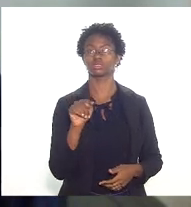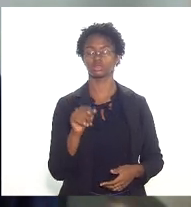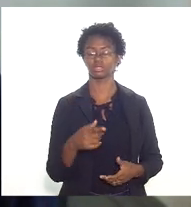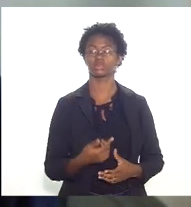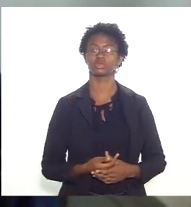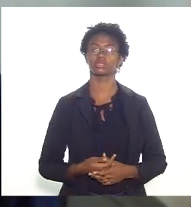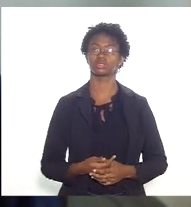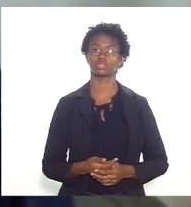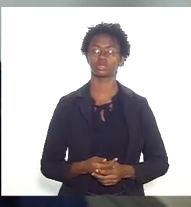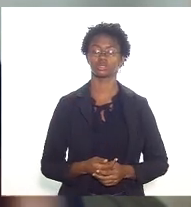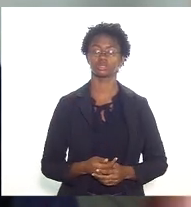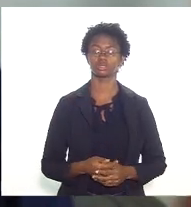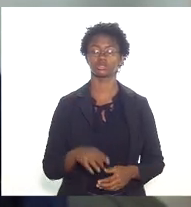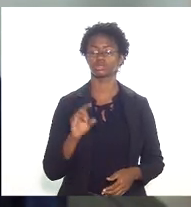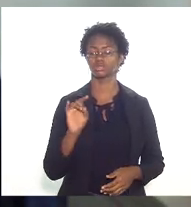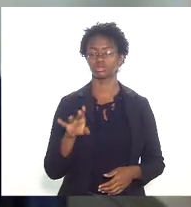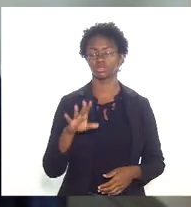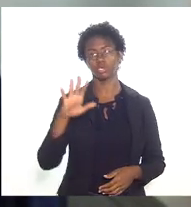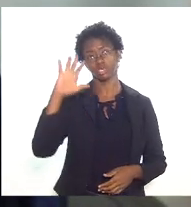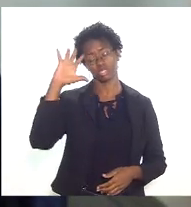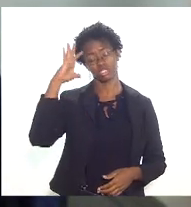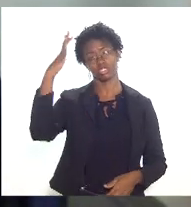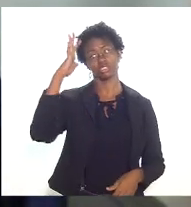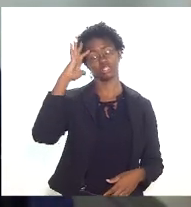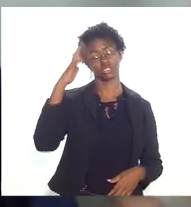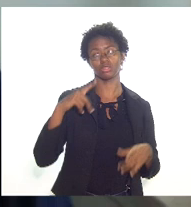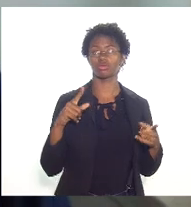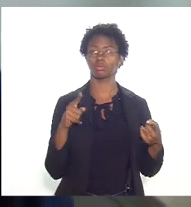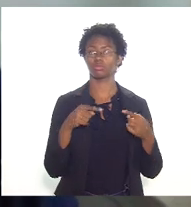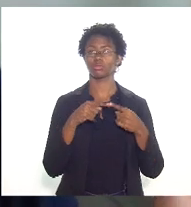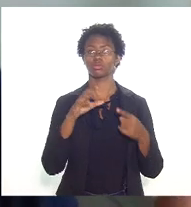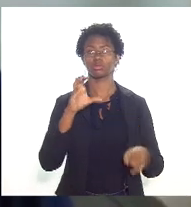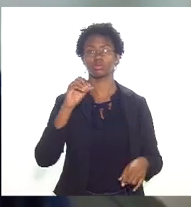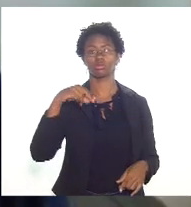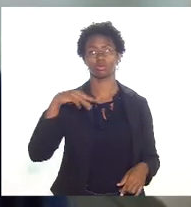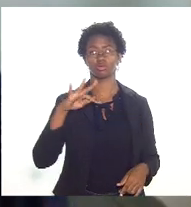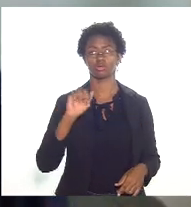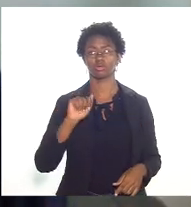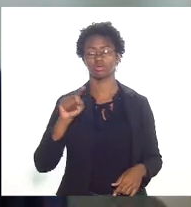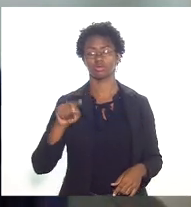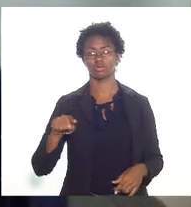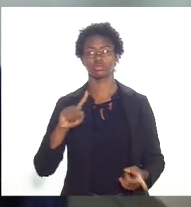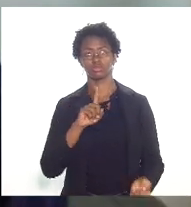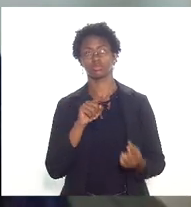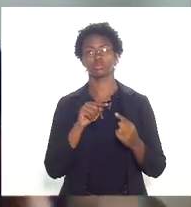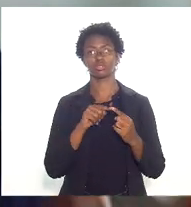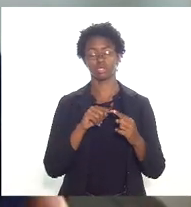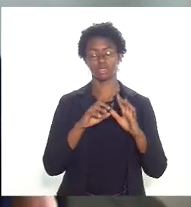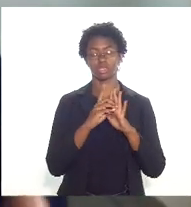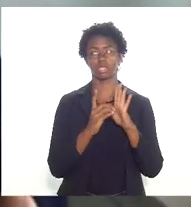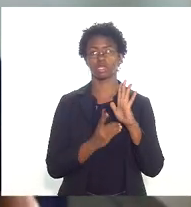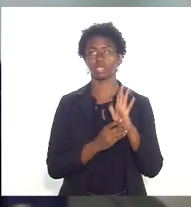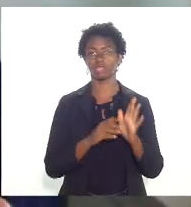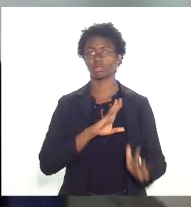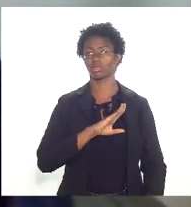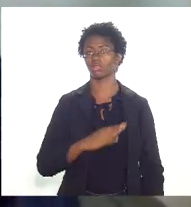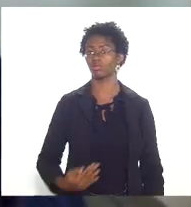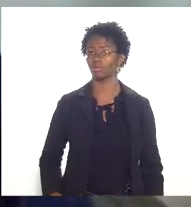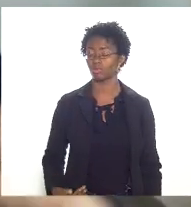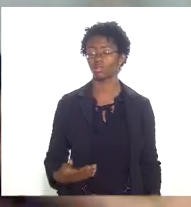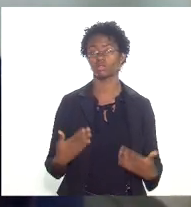deliberada segundo o confaz o decreto de boné da redação